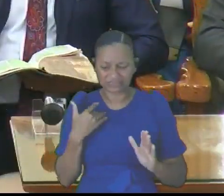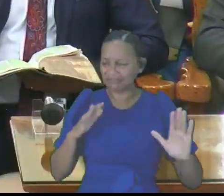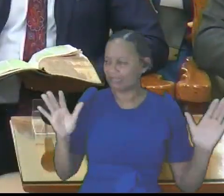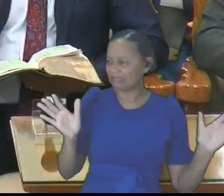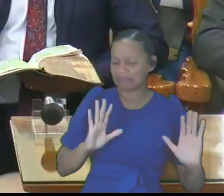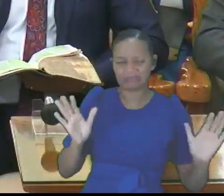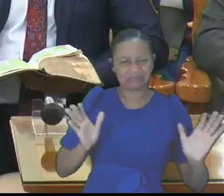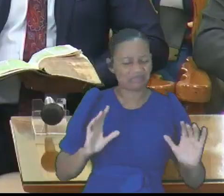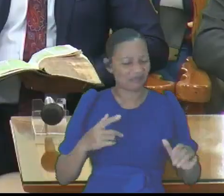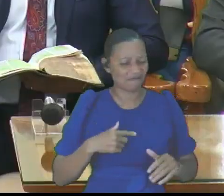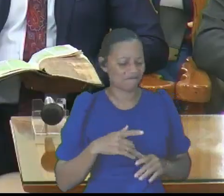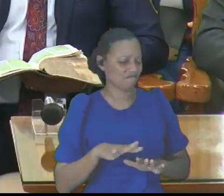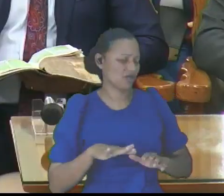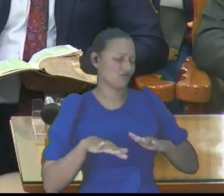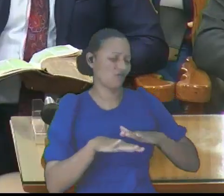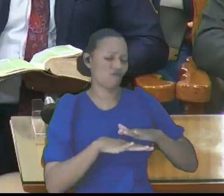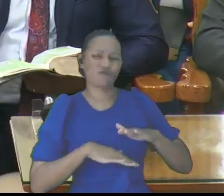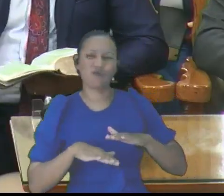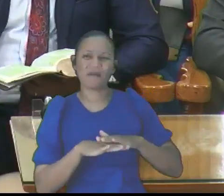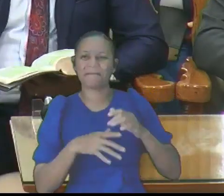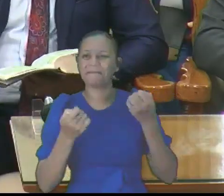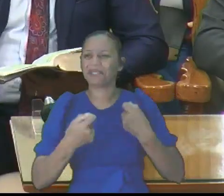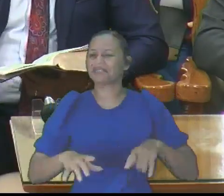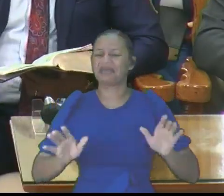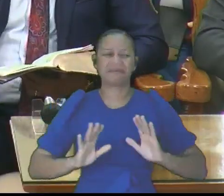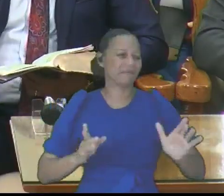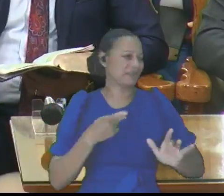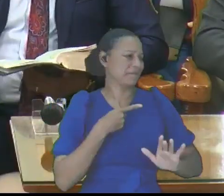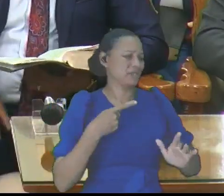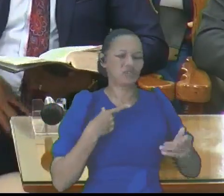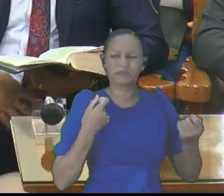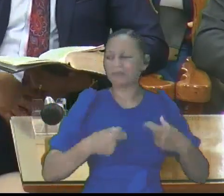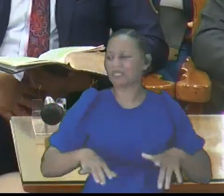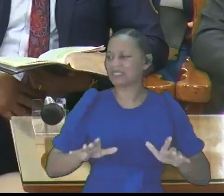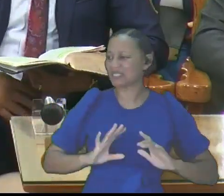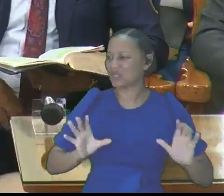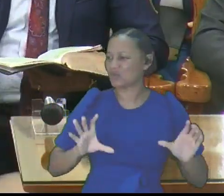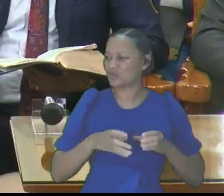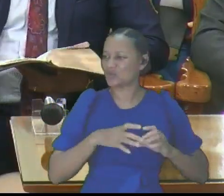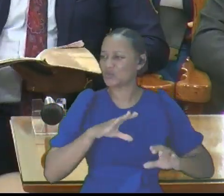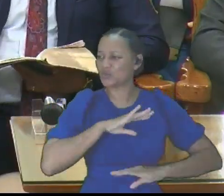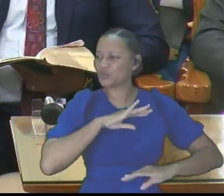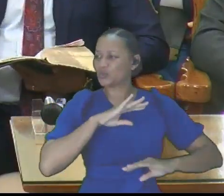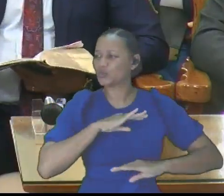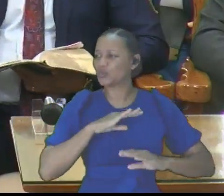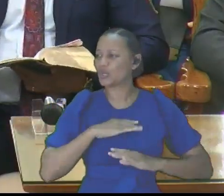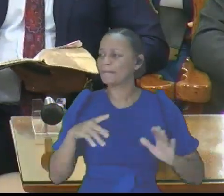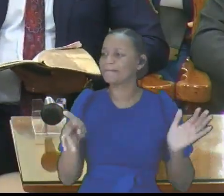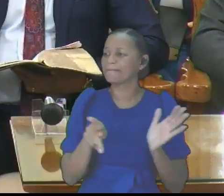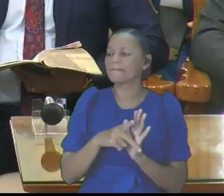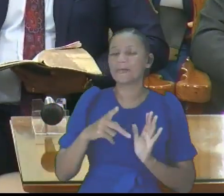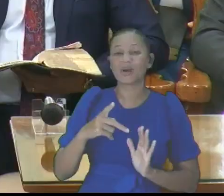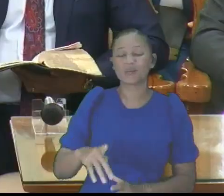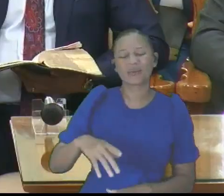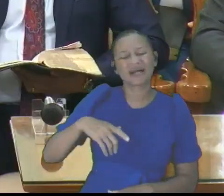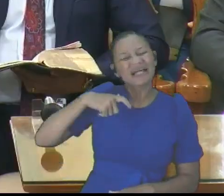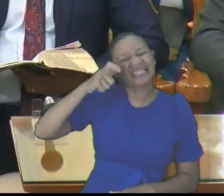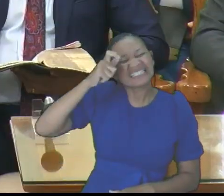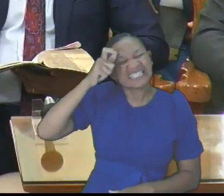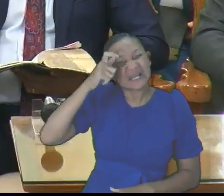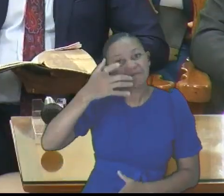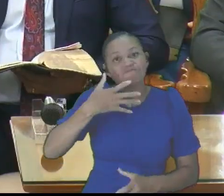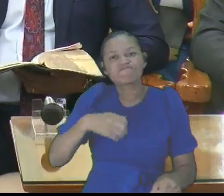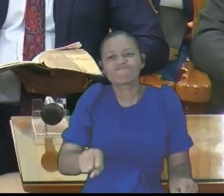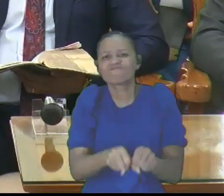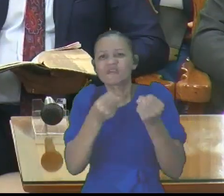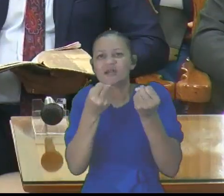gente vai ser informal, a gente não precisa de igreja, não precisa de pastor, a gente mesmo faz do jeito da gente, é o diabo que está querendo acabar com a